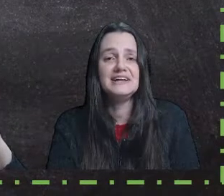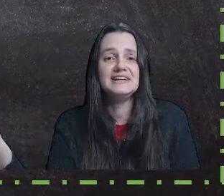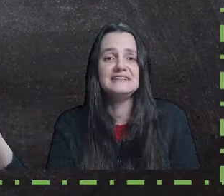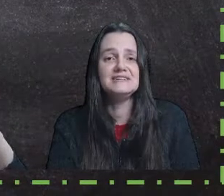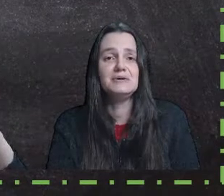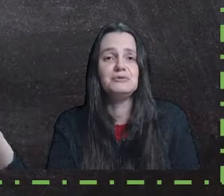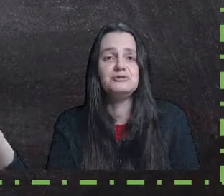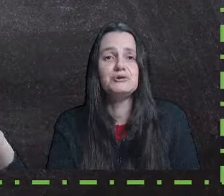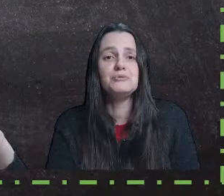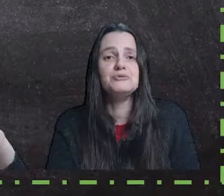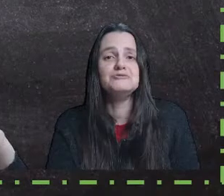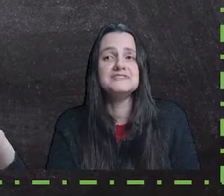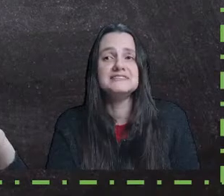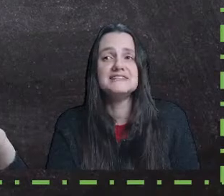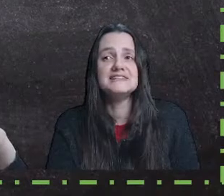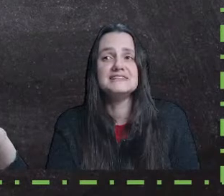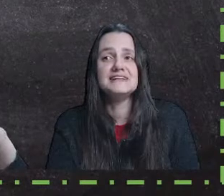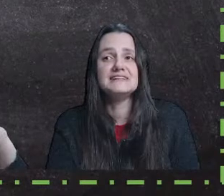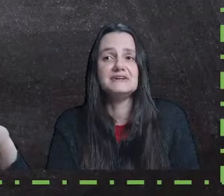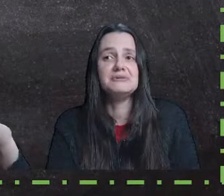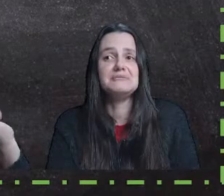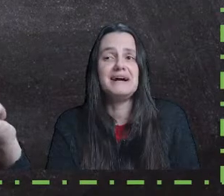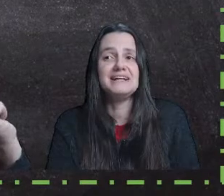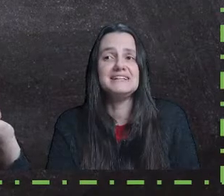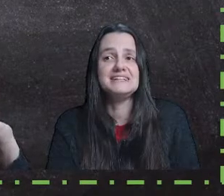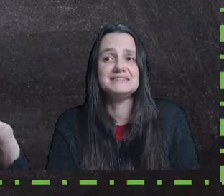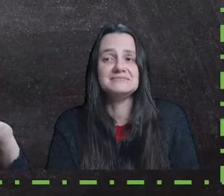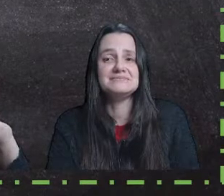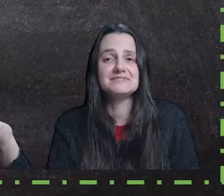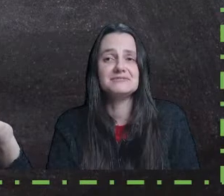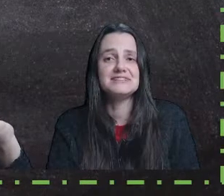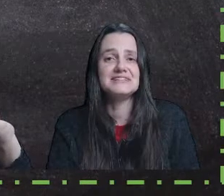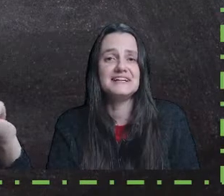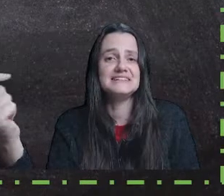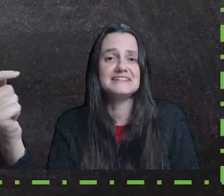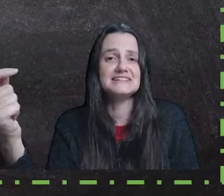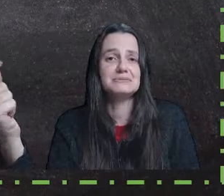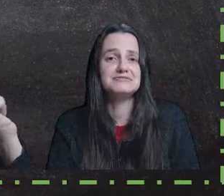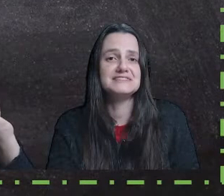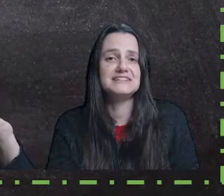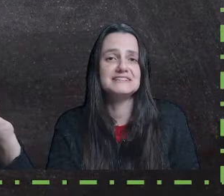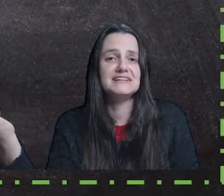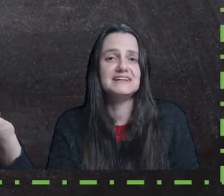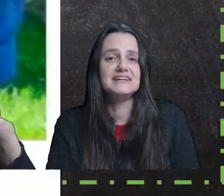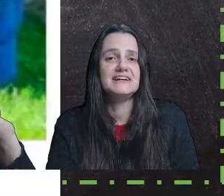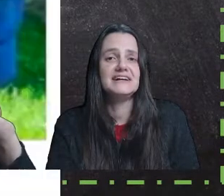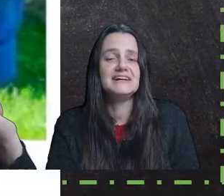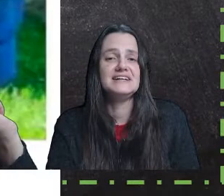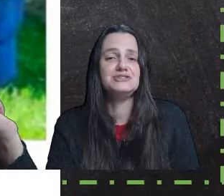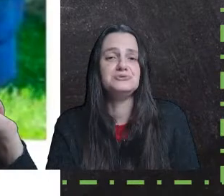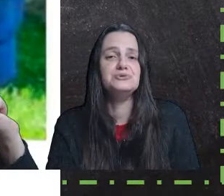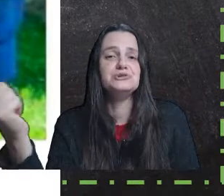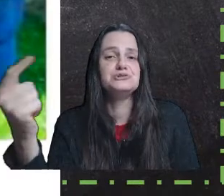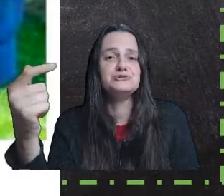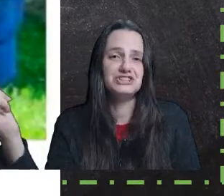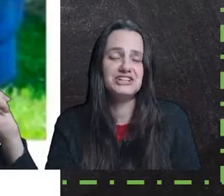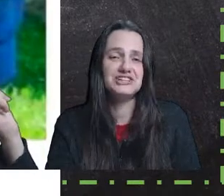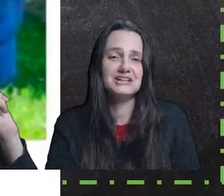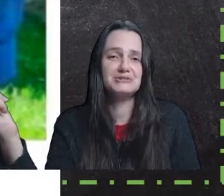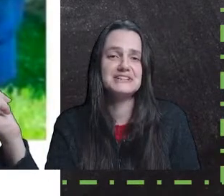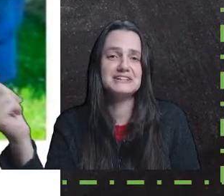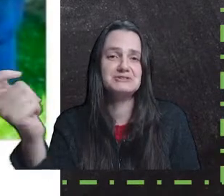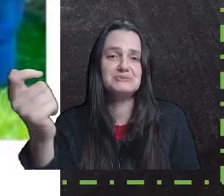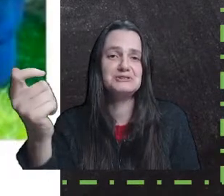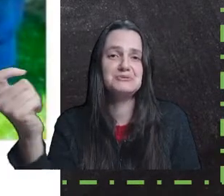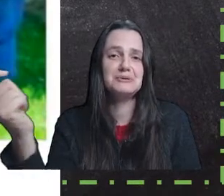ir. Então é muito comum, você tem até uma imagem, eu vou tentar resgatar para vocês, de um urso, num